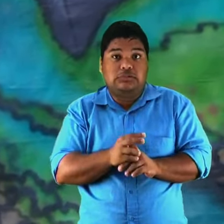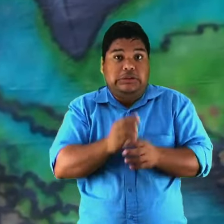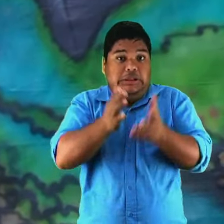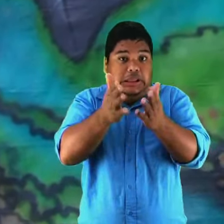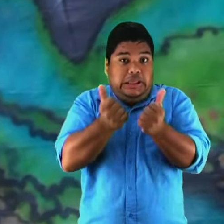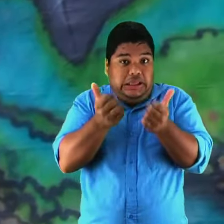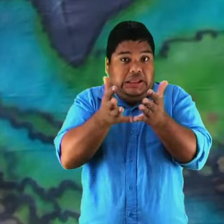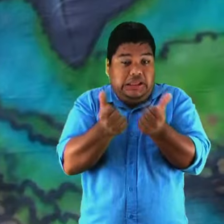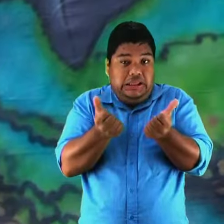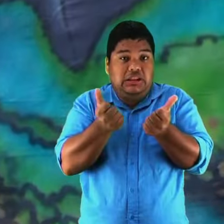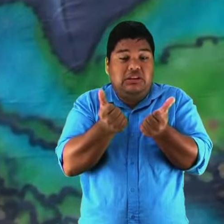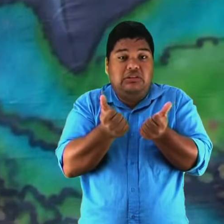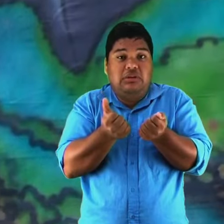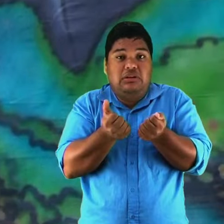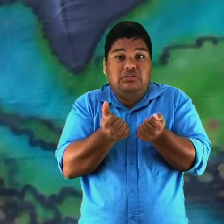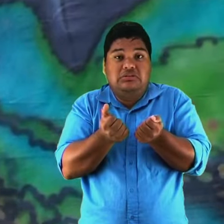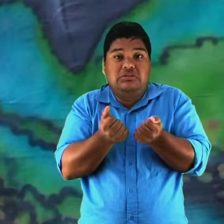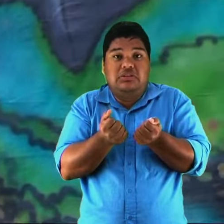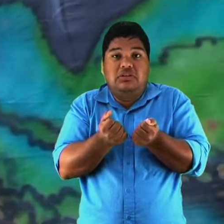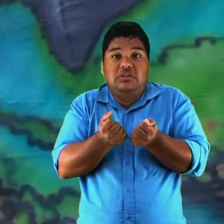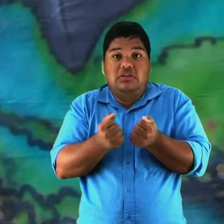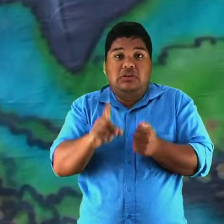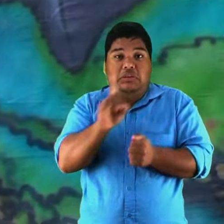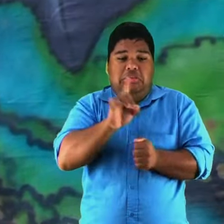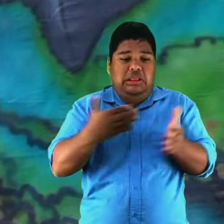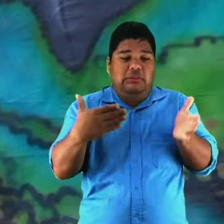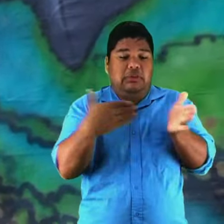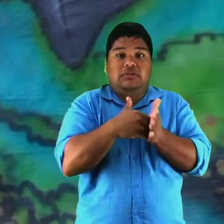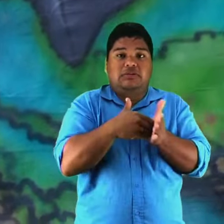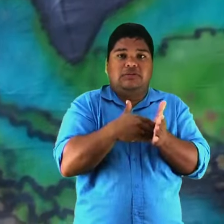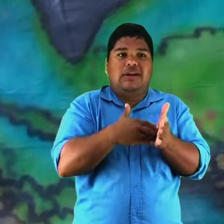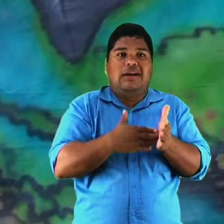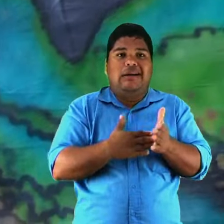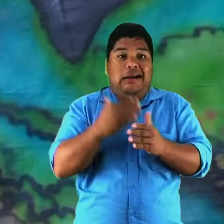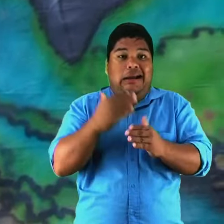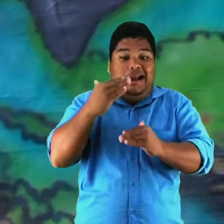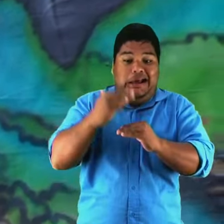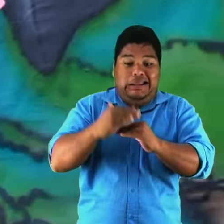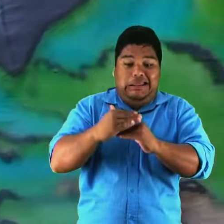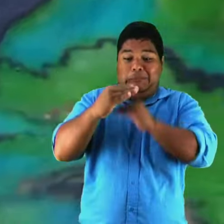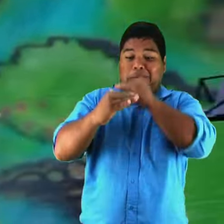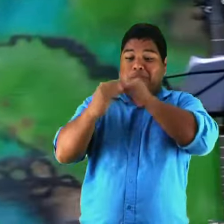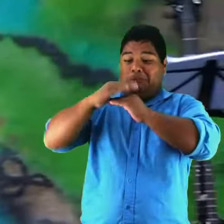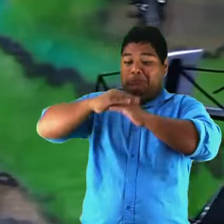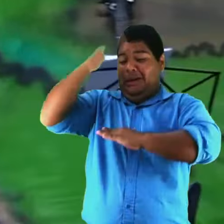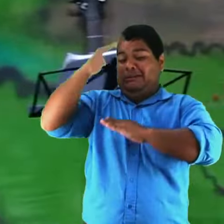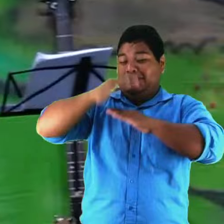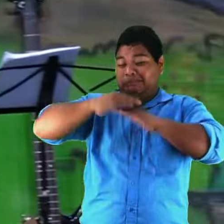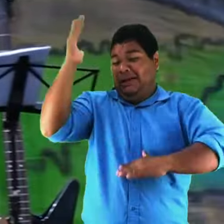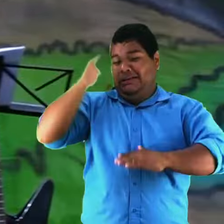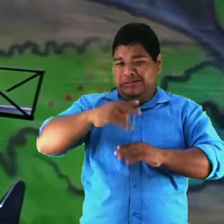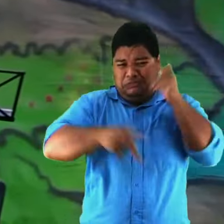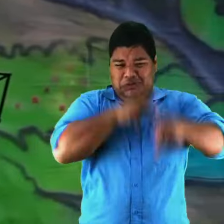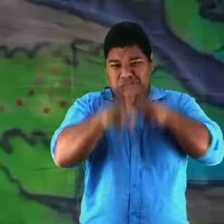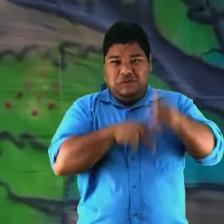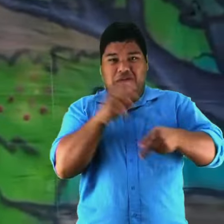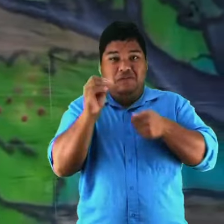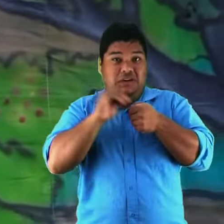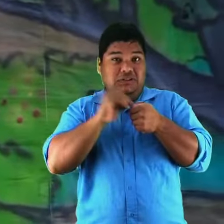a avareza não tem limites. Cada vez mais as pessoas